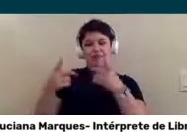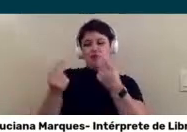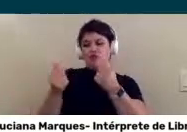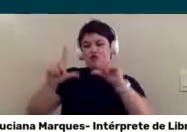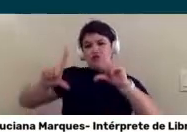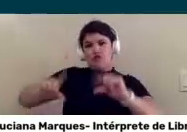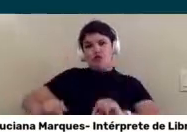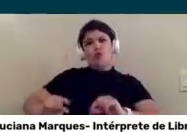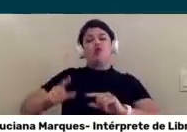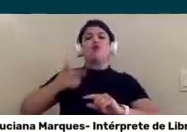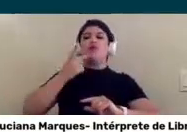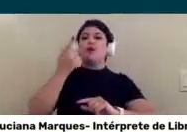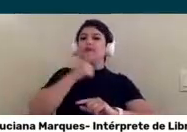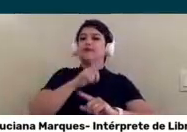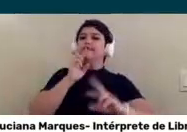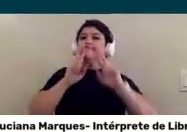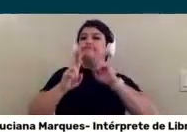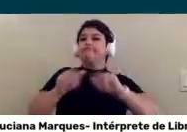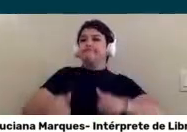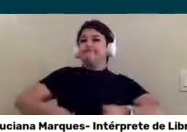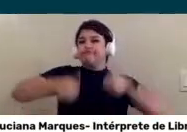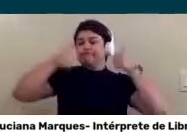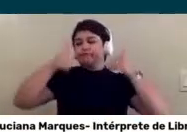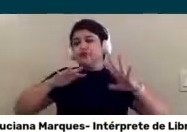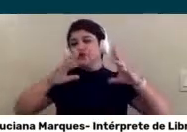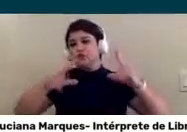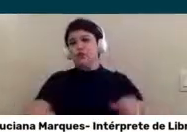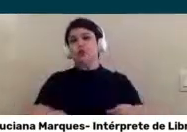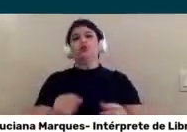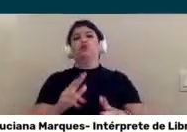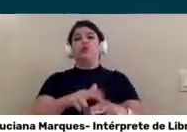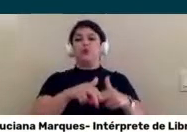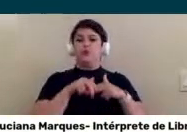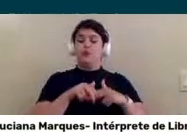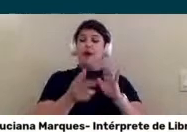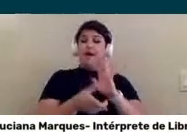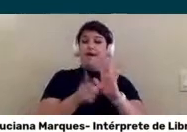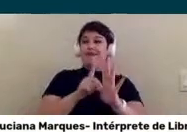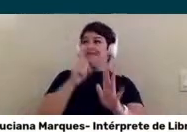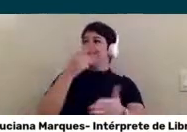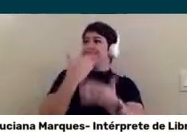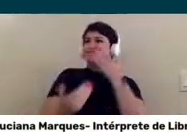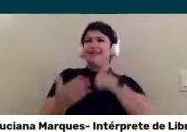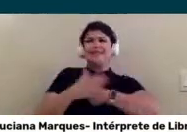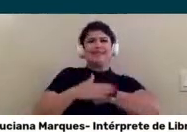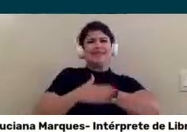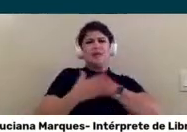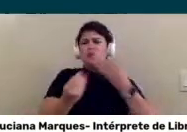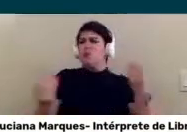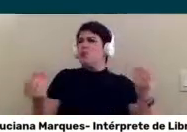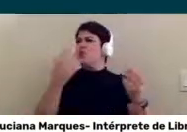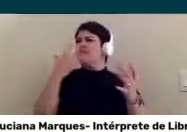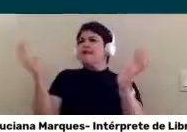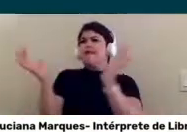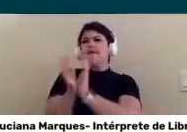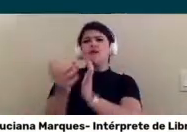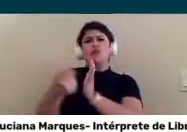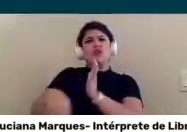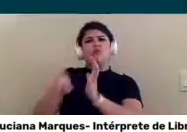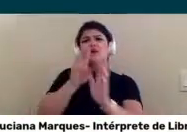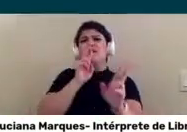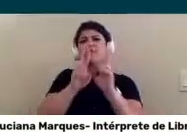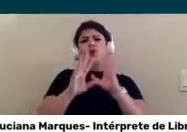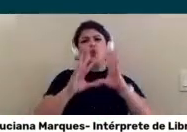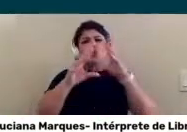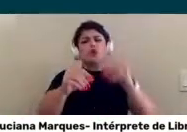estão com a solução mais resiliente, né? Então, antes a gente perdia muito tempo até com equipes que não precisavam de solução, só para a gente botar lá o